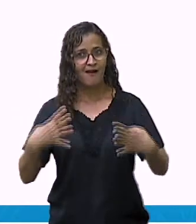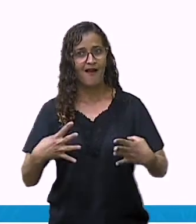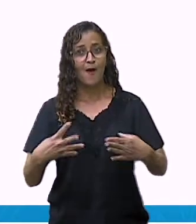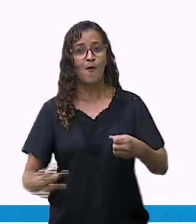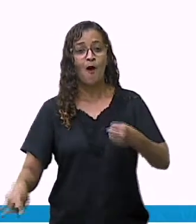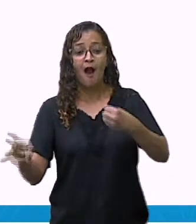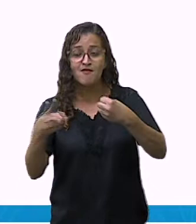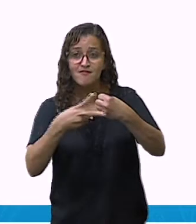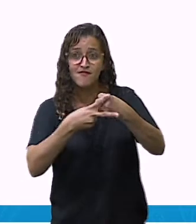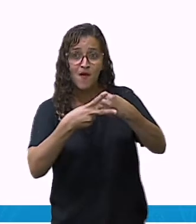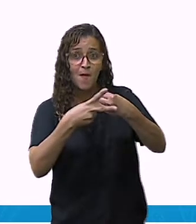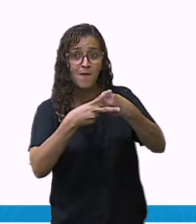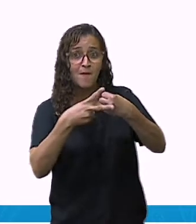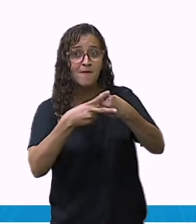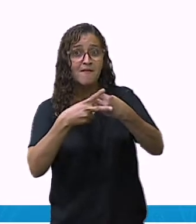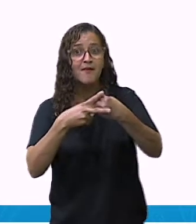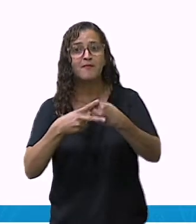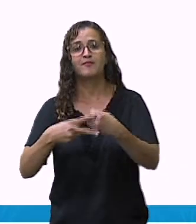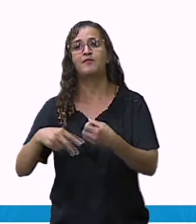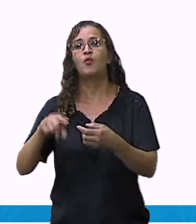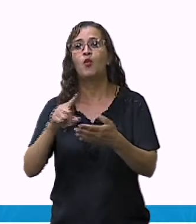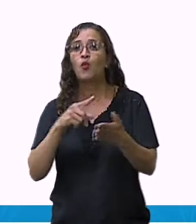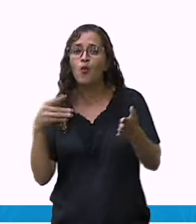terminado em ar,